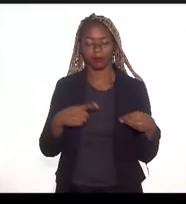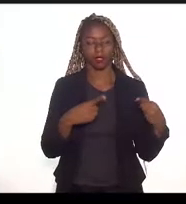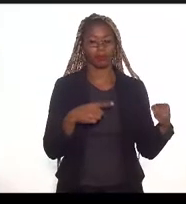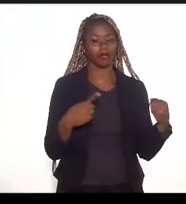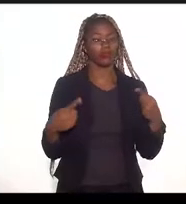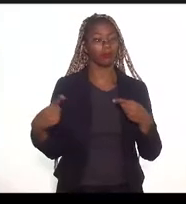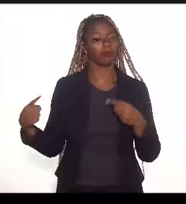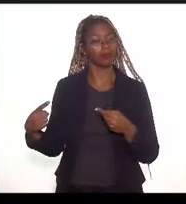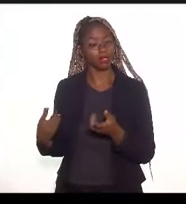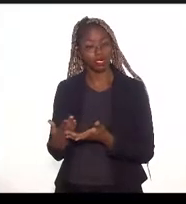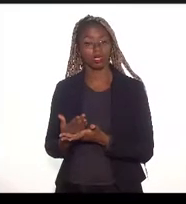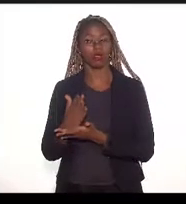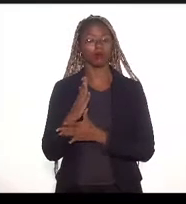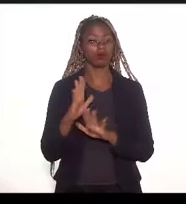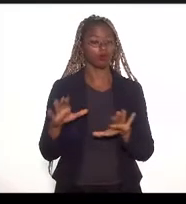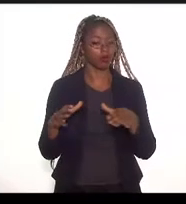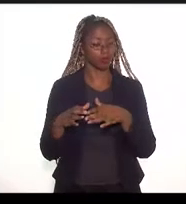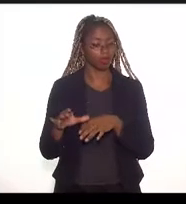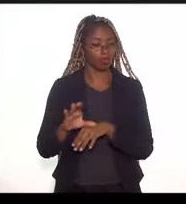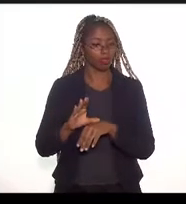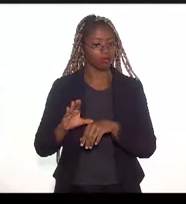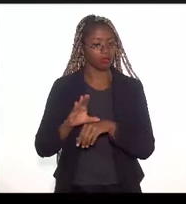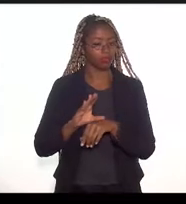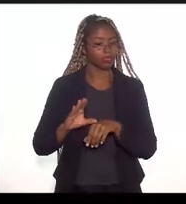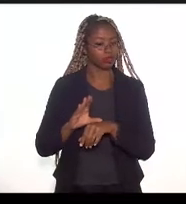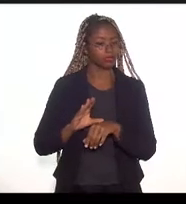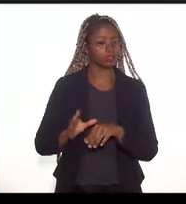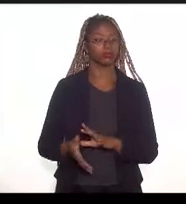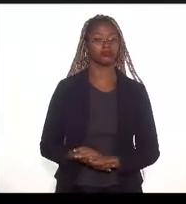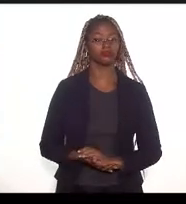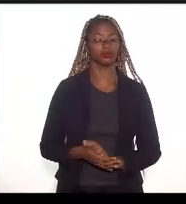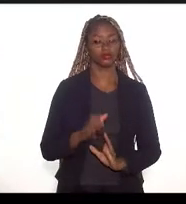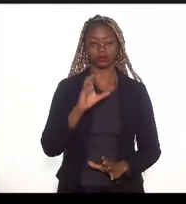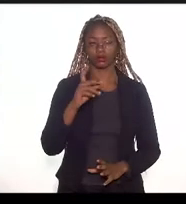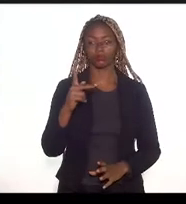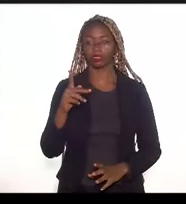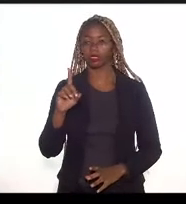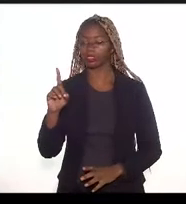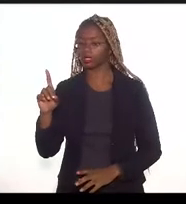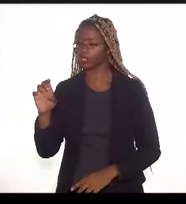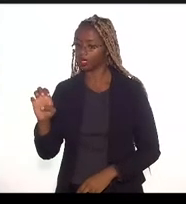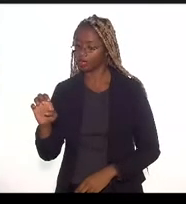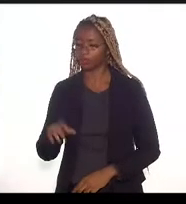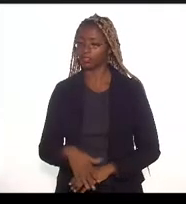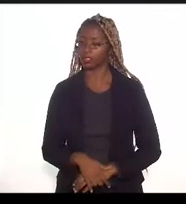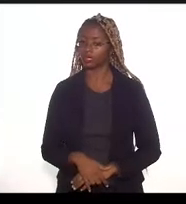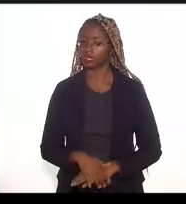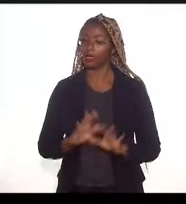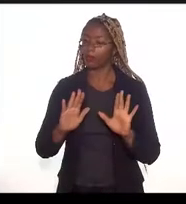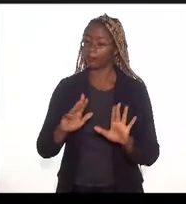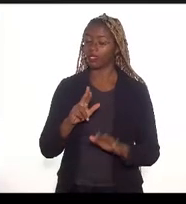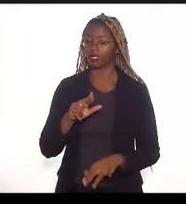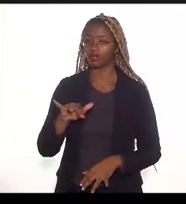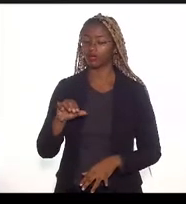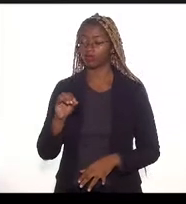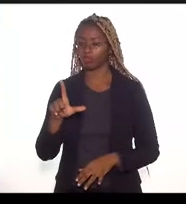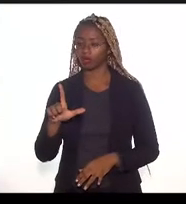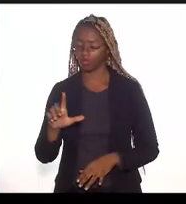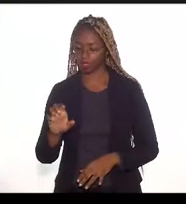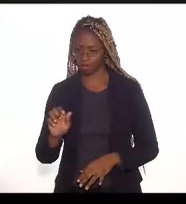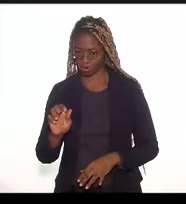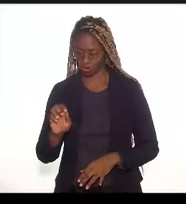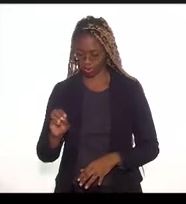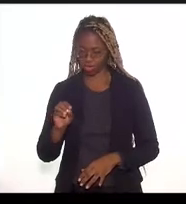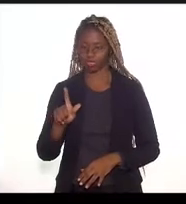pela comissão. Da comissão CPPDE. no que tange à comissão RioLog, foram